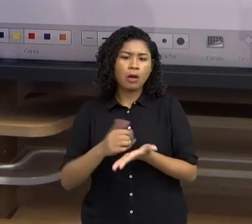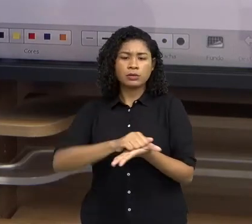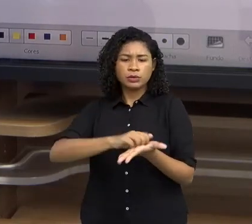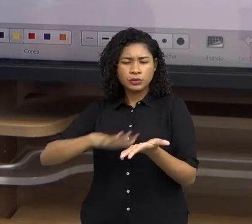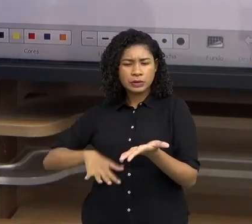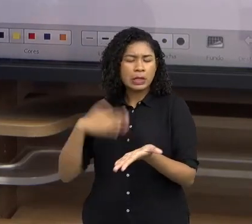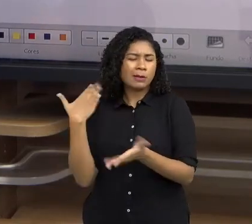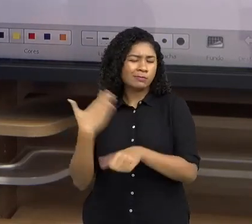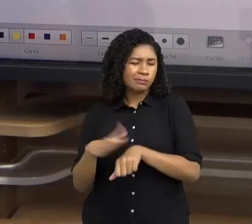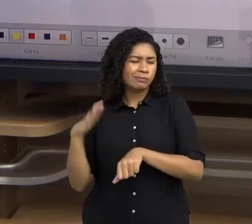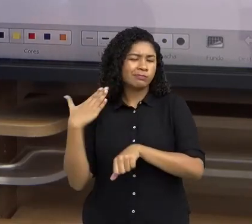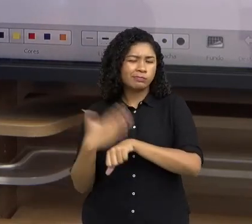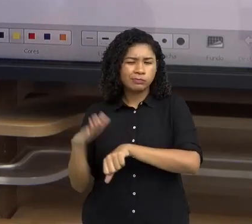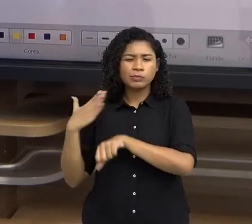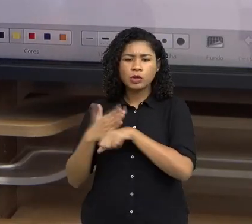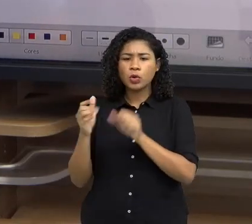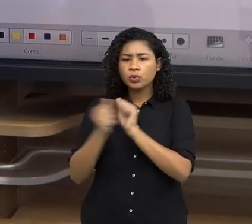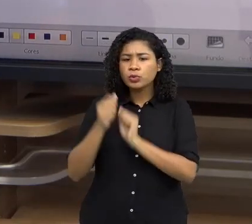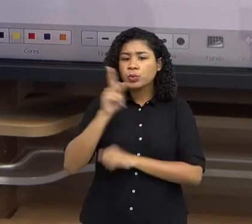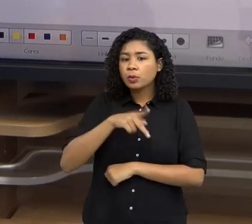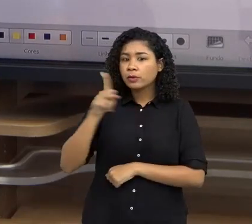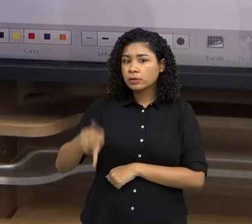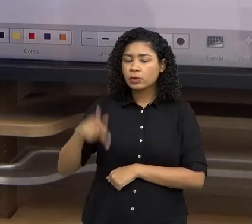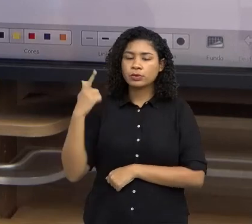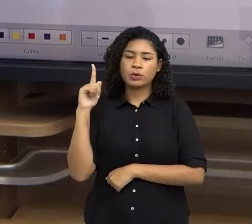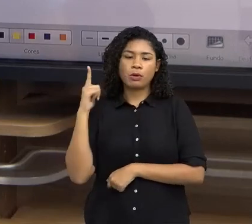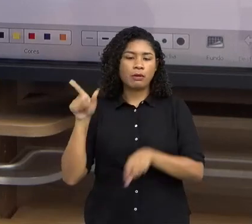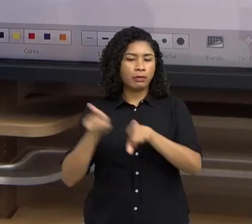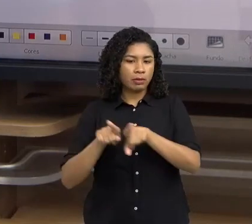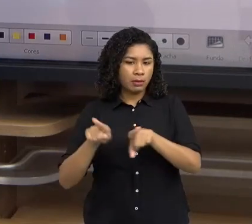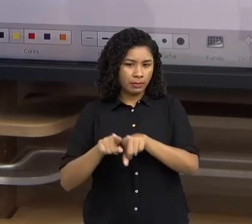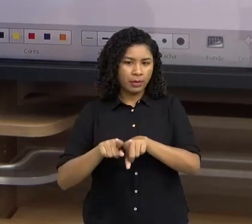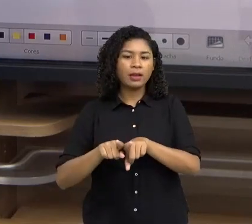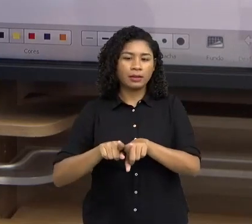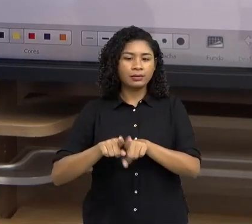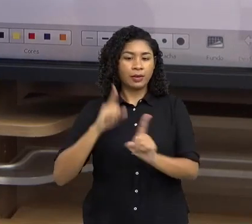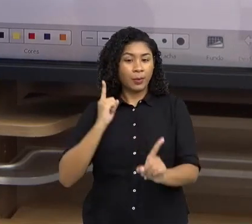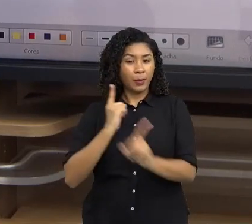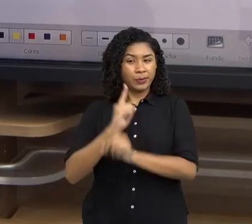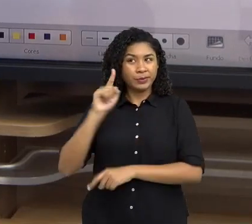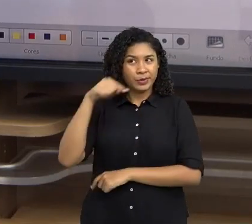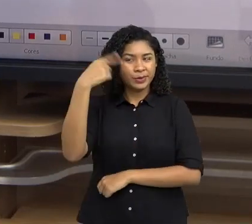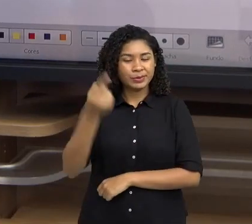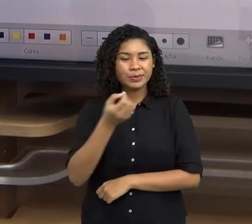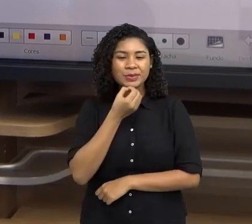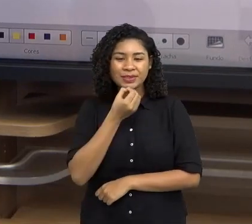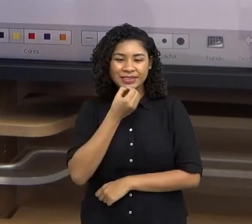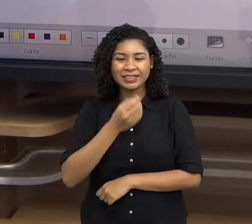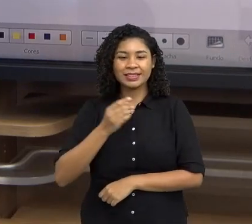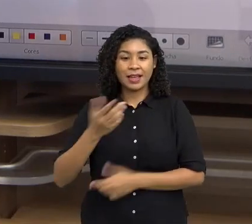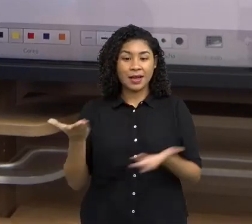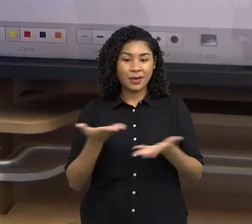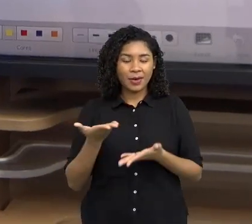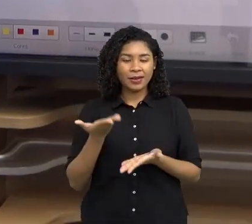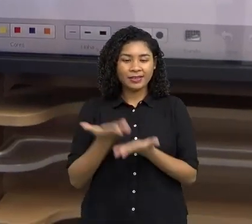atividades com as escolas, com os professores de geografia de vocês também. E na próxima a gente está de volta, ok? Fiquem agora